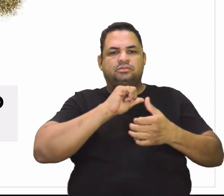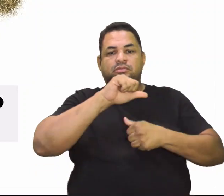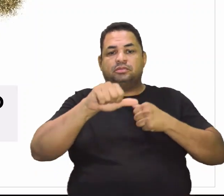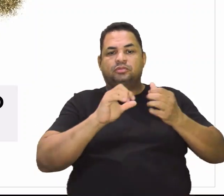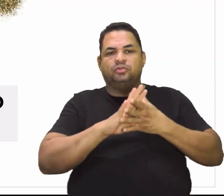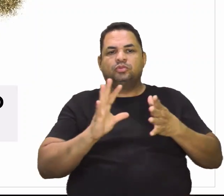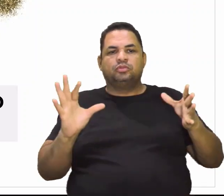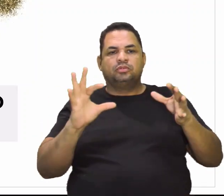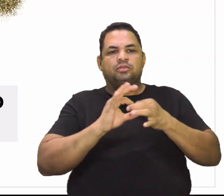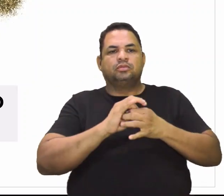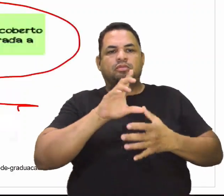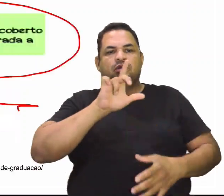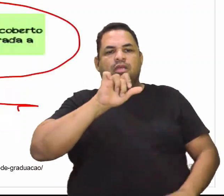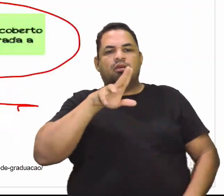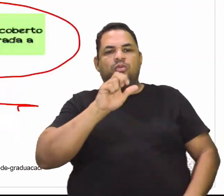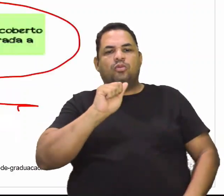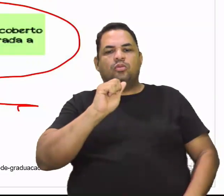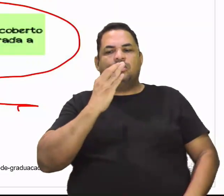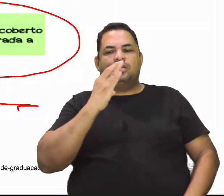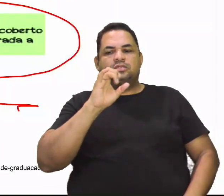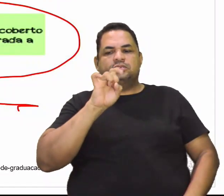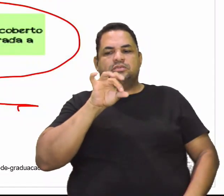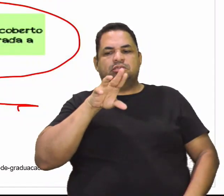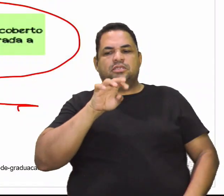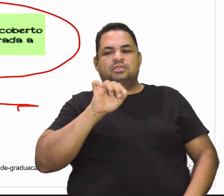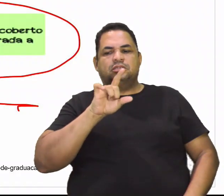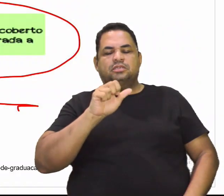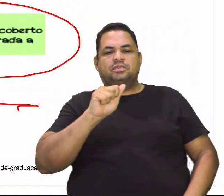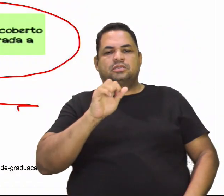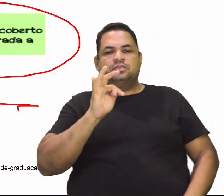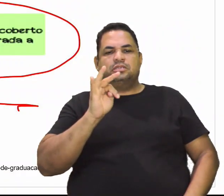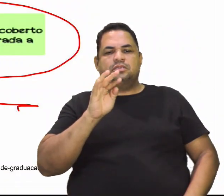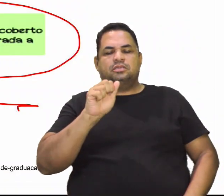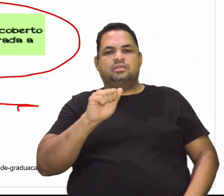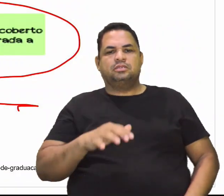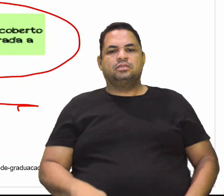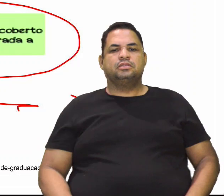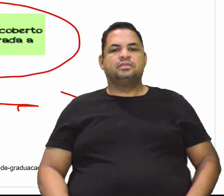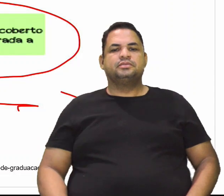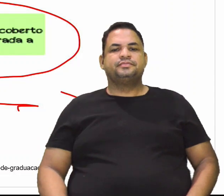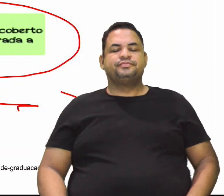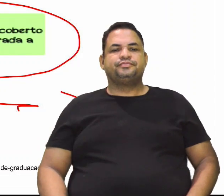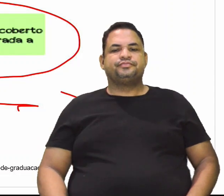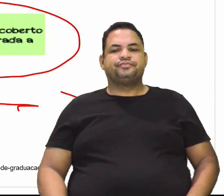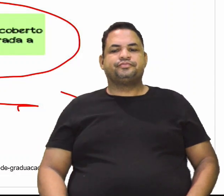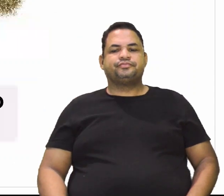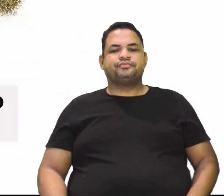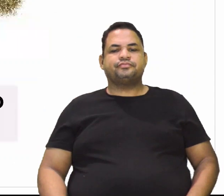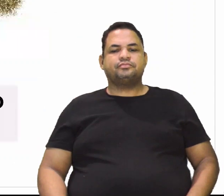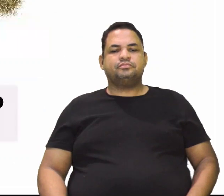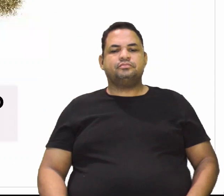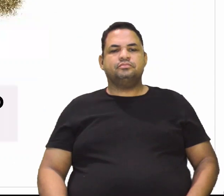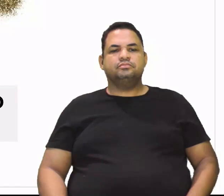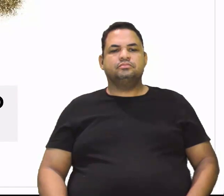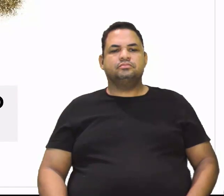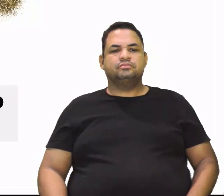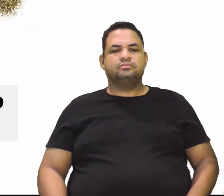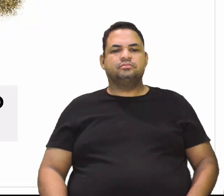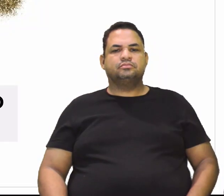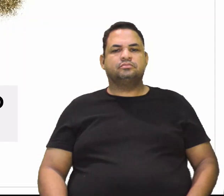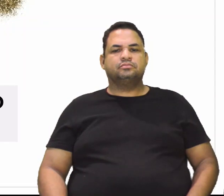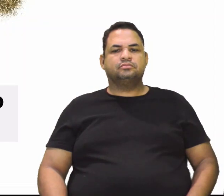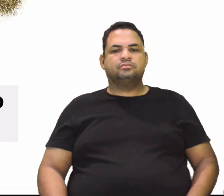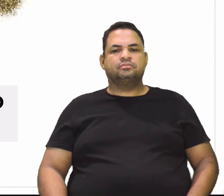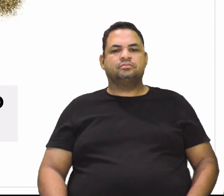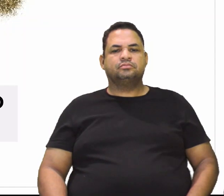onde? Lagoa Santa. Lembra que nós vimos no mapa aqui? Aqui, ó, Lagoa Santa ali. Então, nós temos aqui